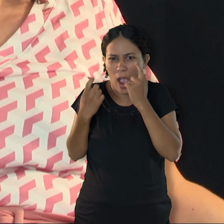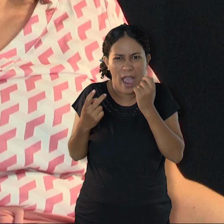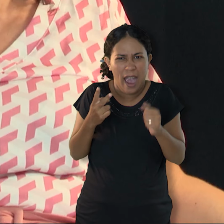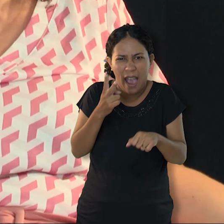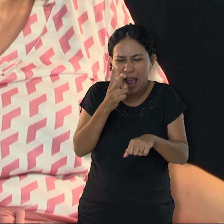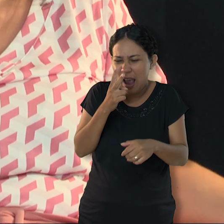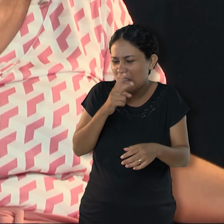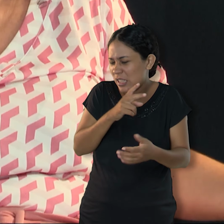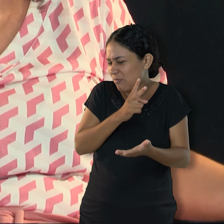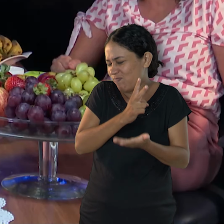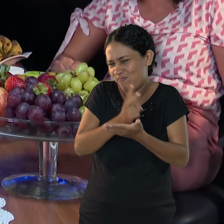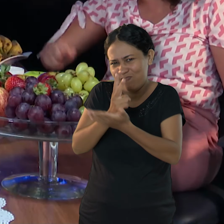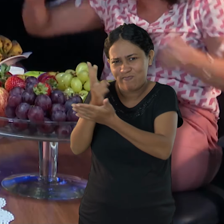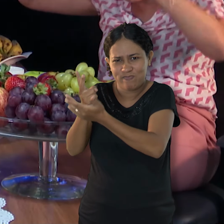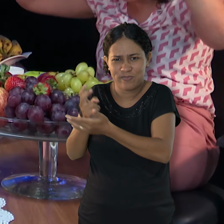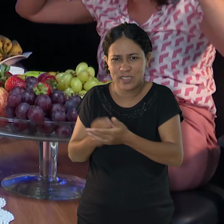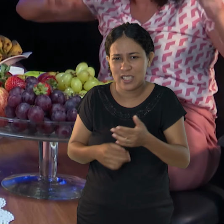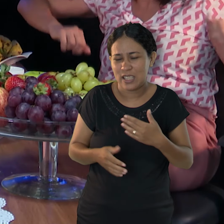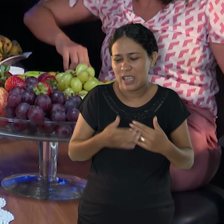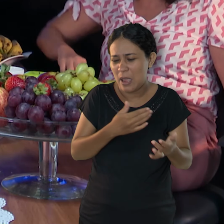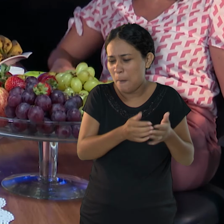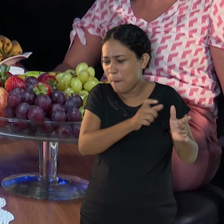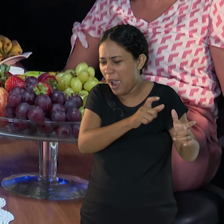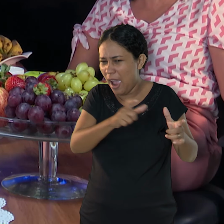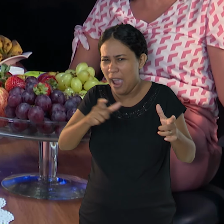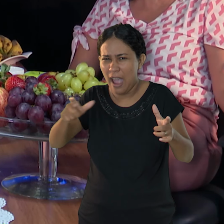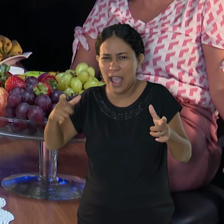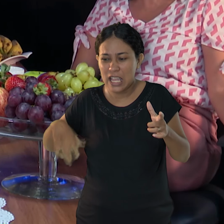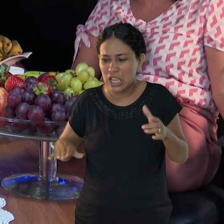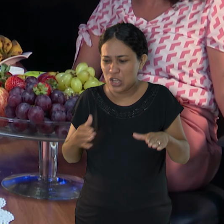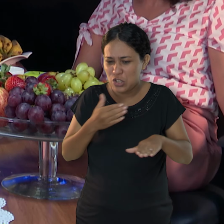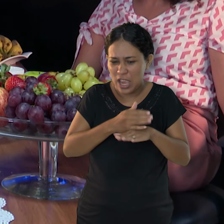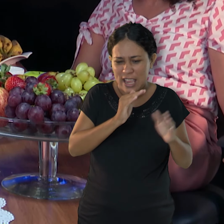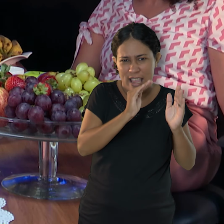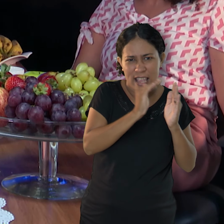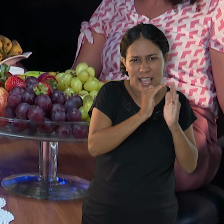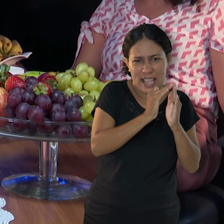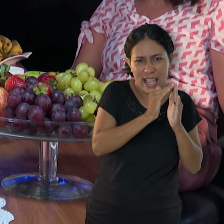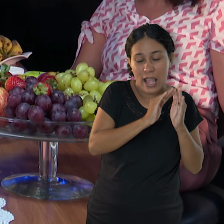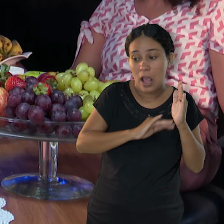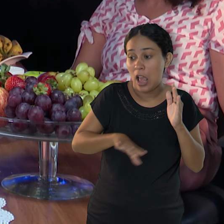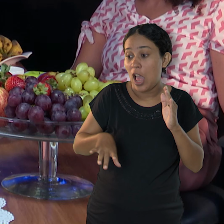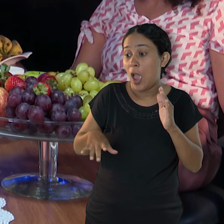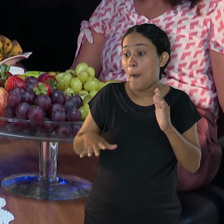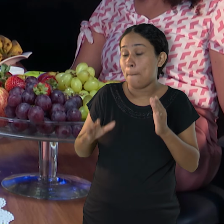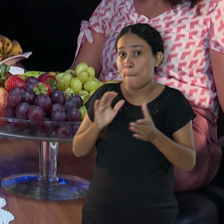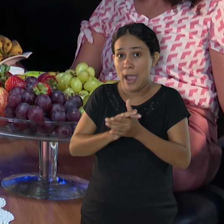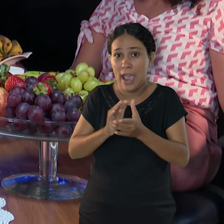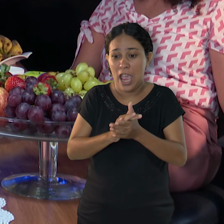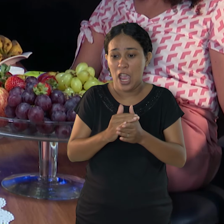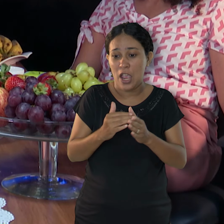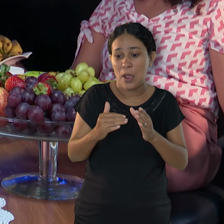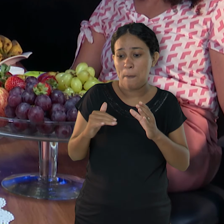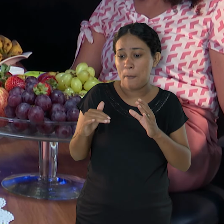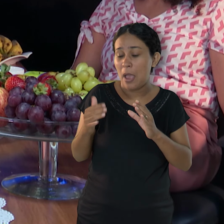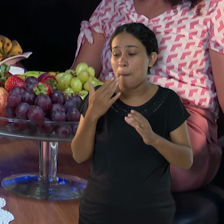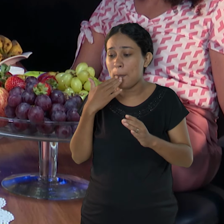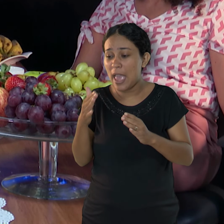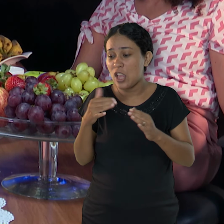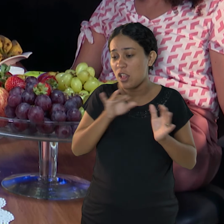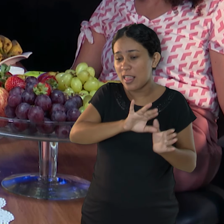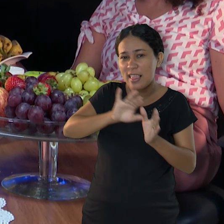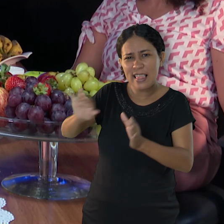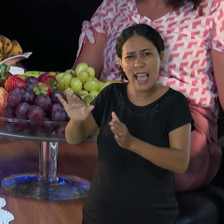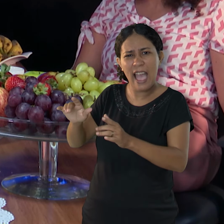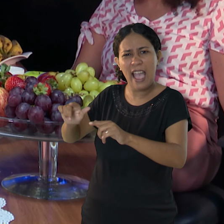em casa nas últimas, assim, já só se prendendo. Não, meu marido tinha mandado eu largar o carro já várias vezes. Eu falei, mesmo? Você tá doente. Eu cheguei a ficar meio neurótica. Ai, meu Deus, eu vou